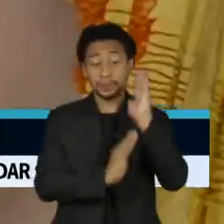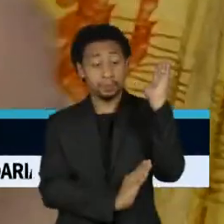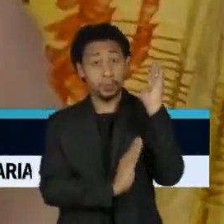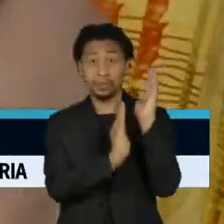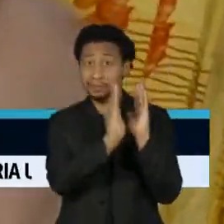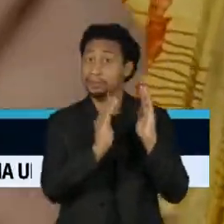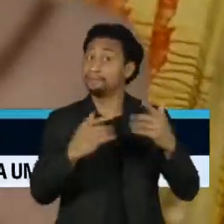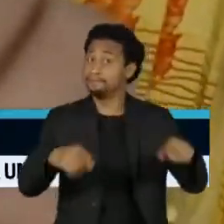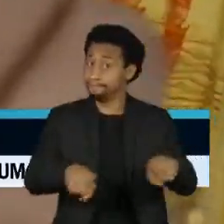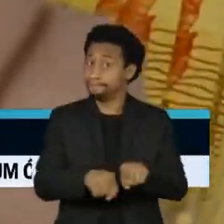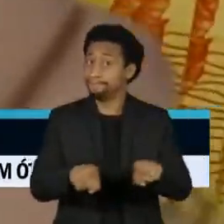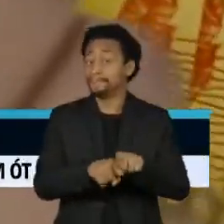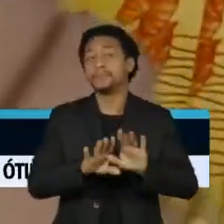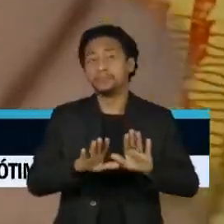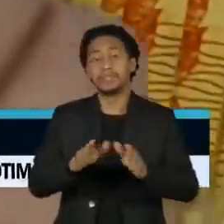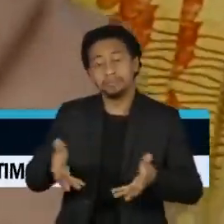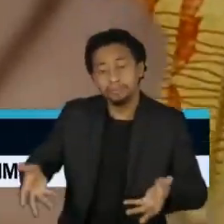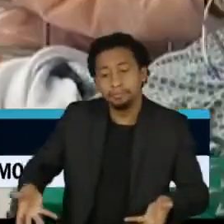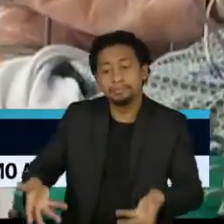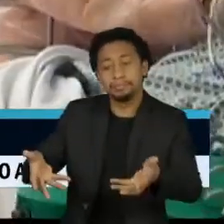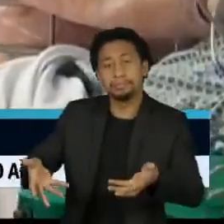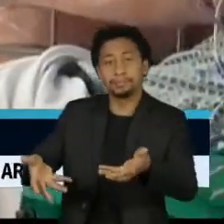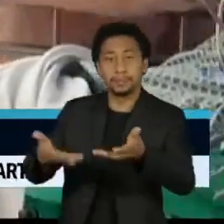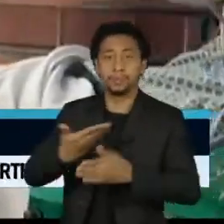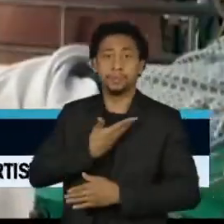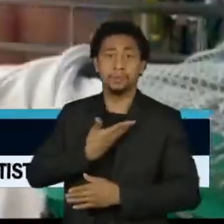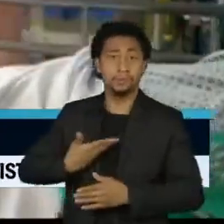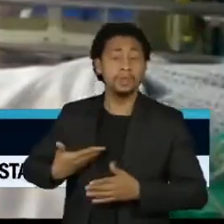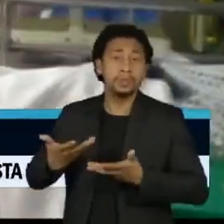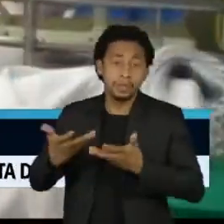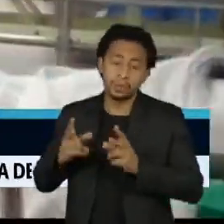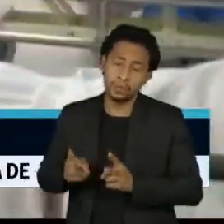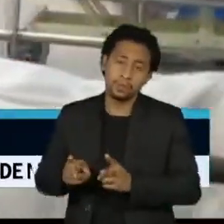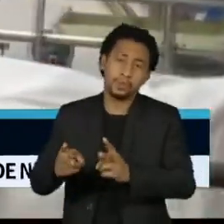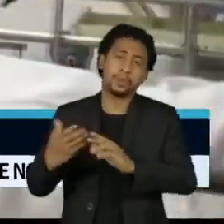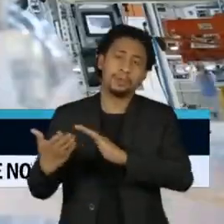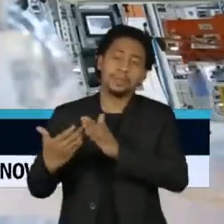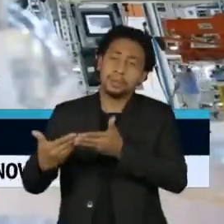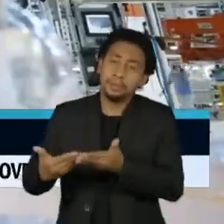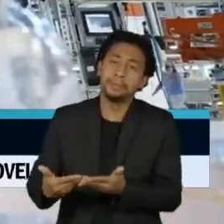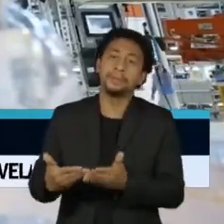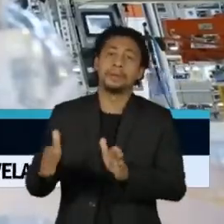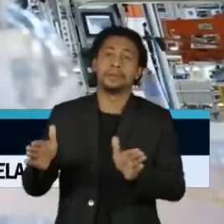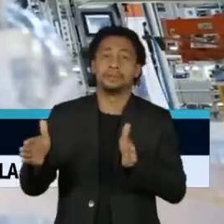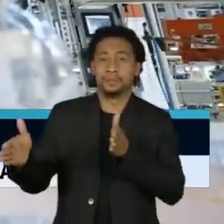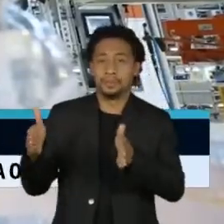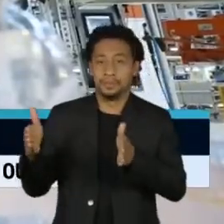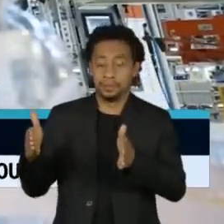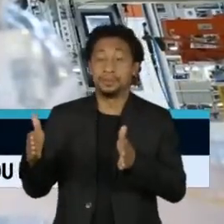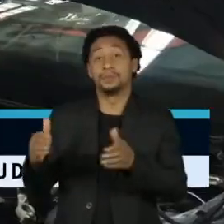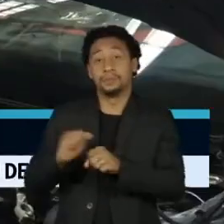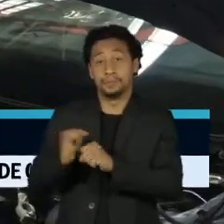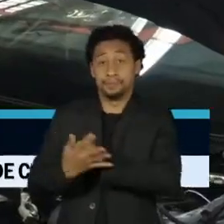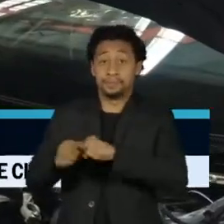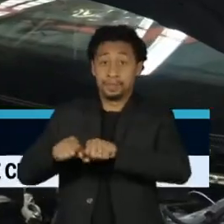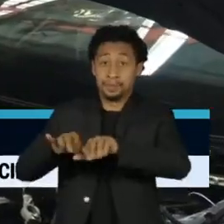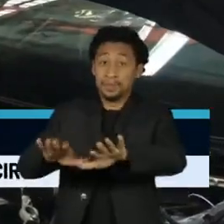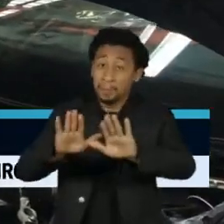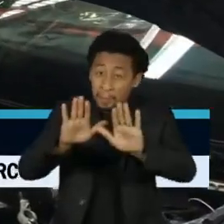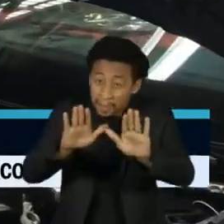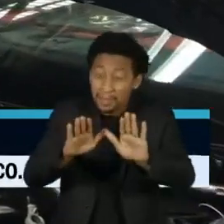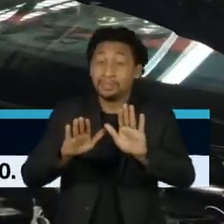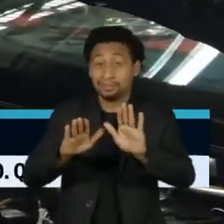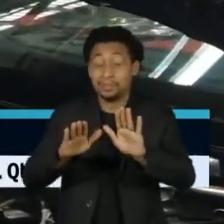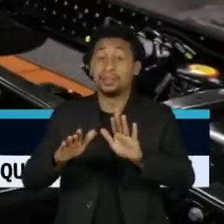Alguns incentivos governamentais tiveram como objetivo manter as empresas abertas na pandemia, mas eles vieram acompanhados de aumento na